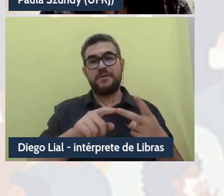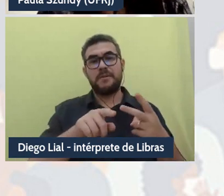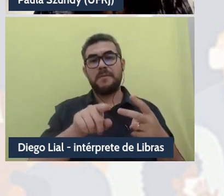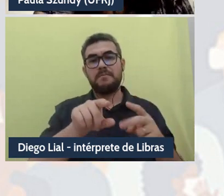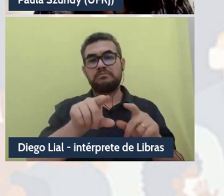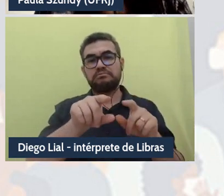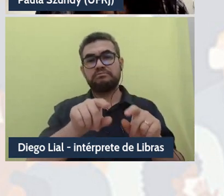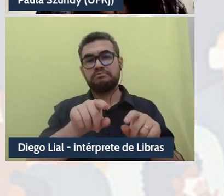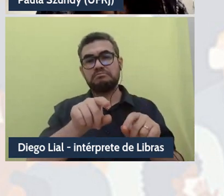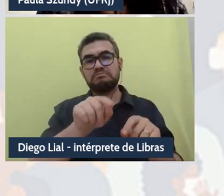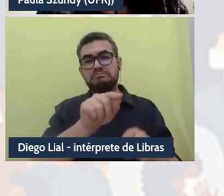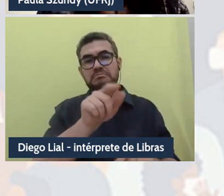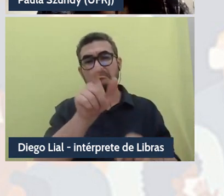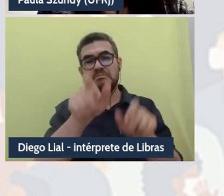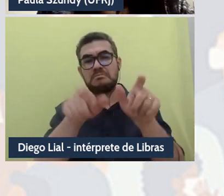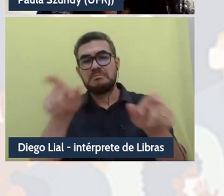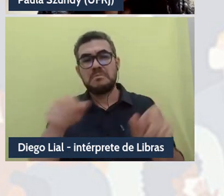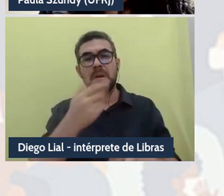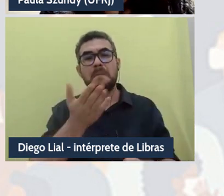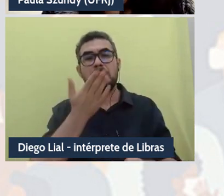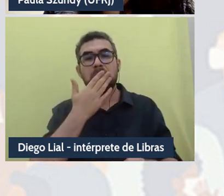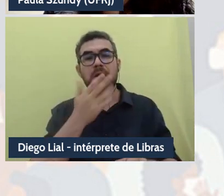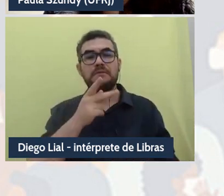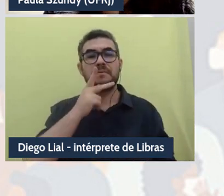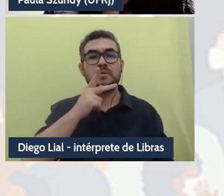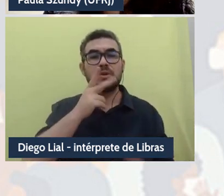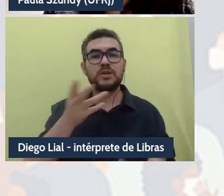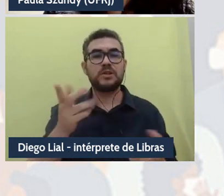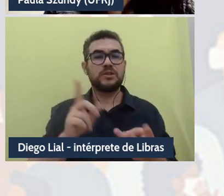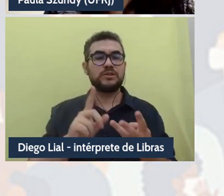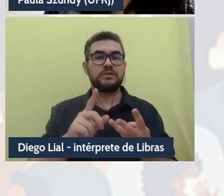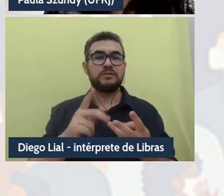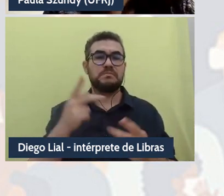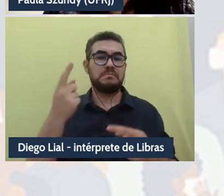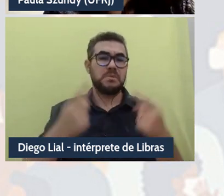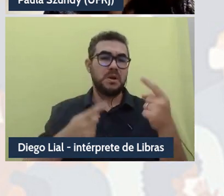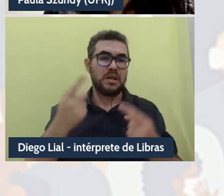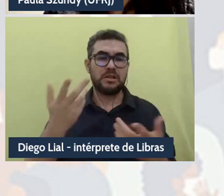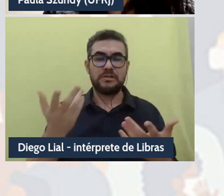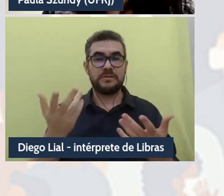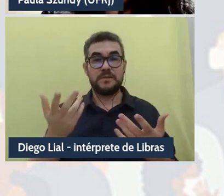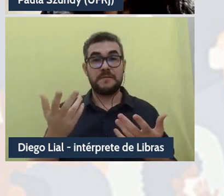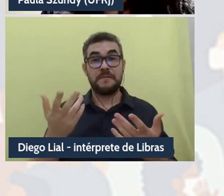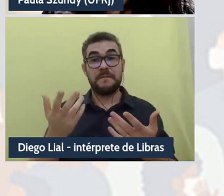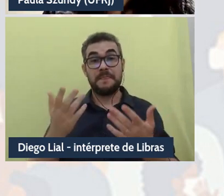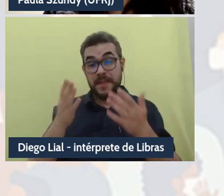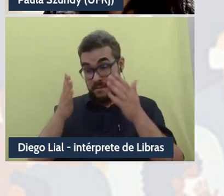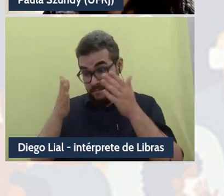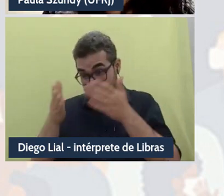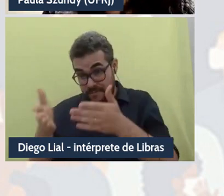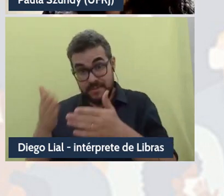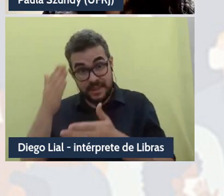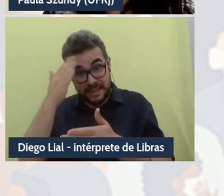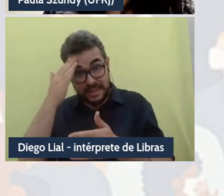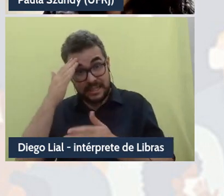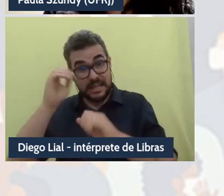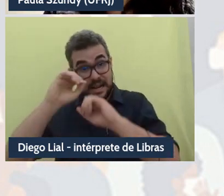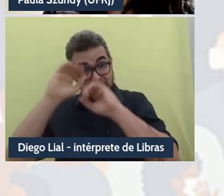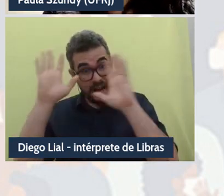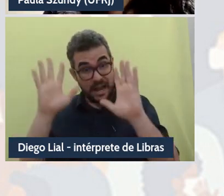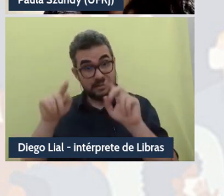não pode entender as ideologias linguísticas segregadas de